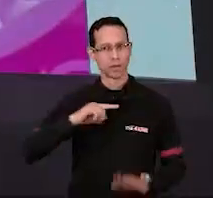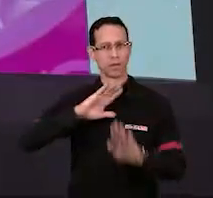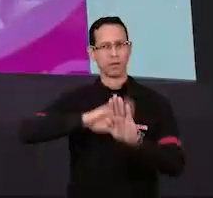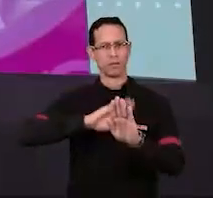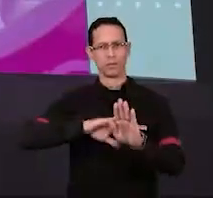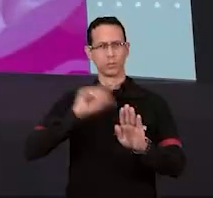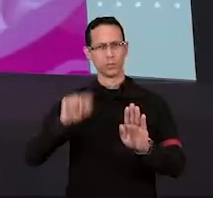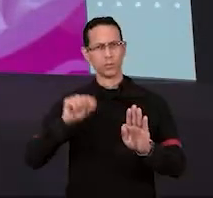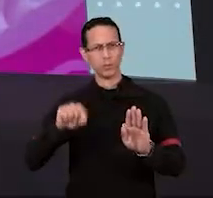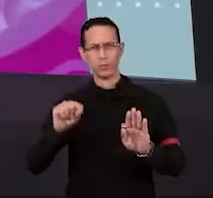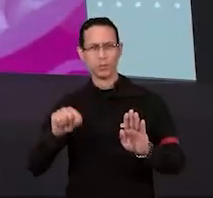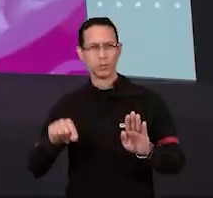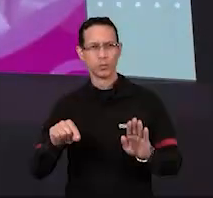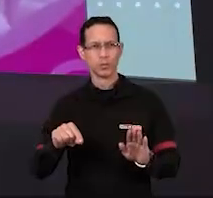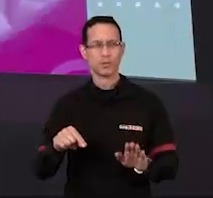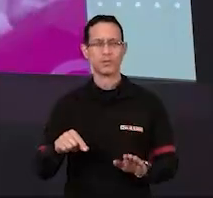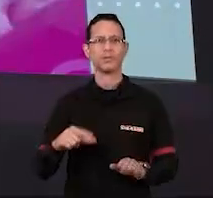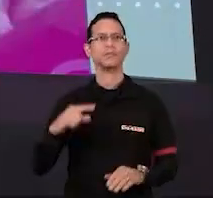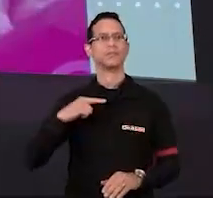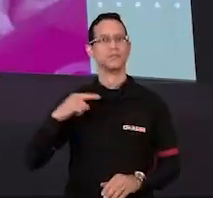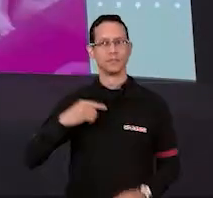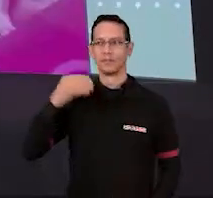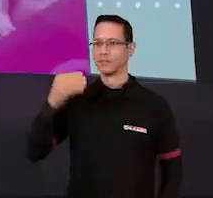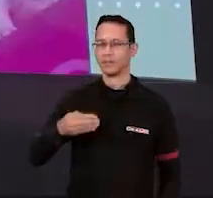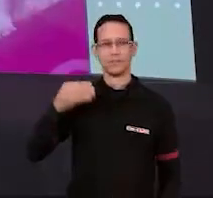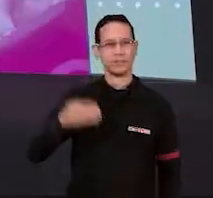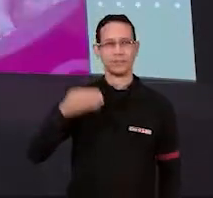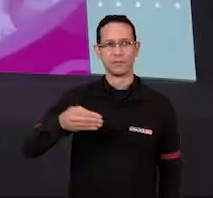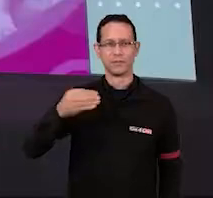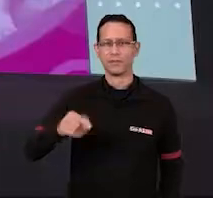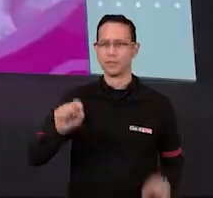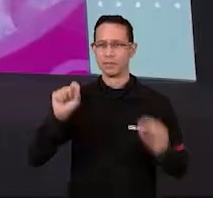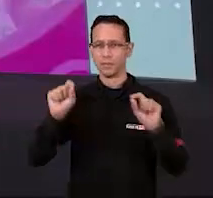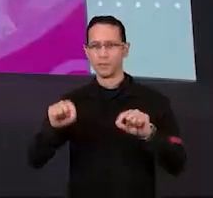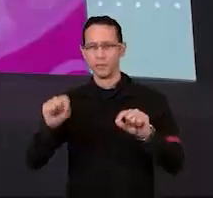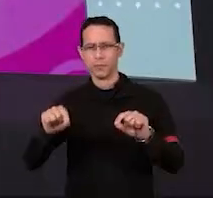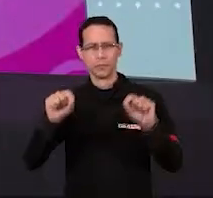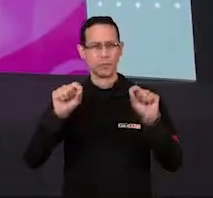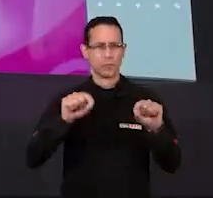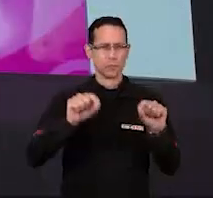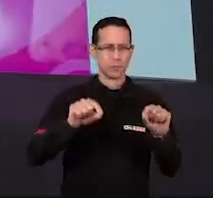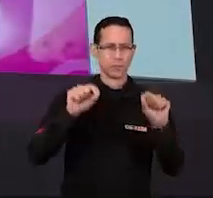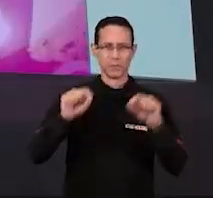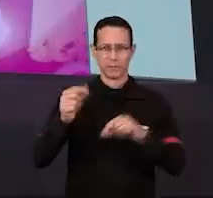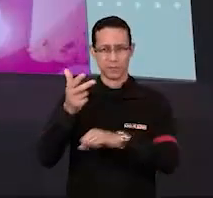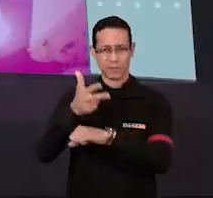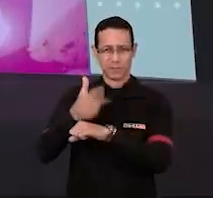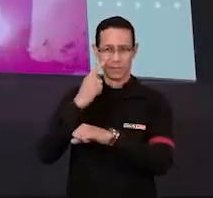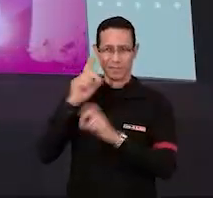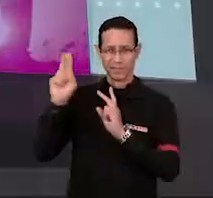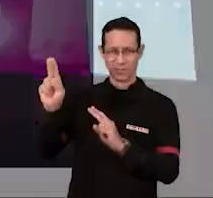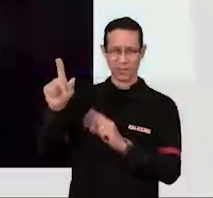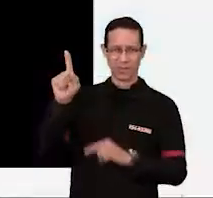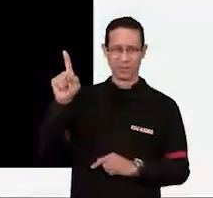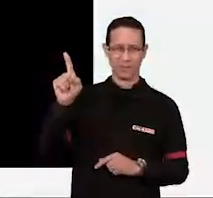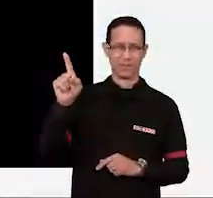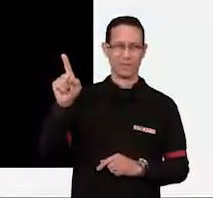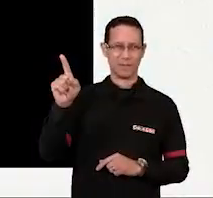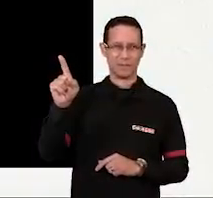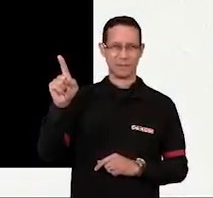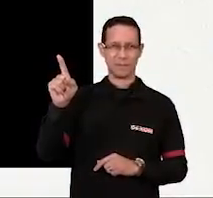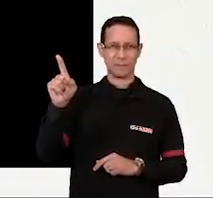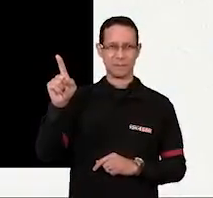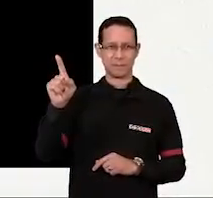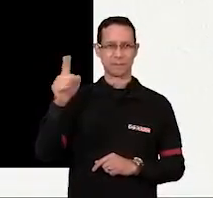que é aquilo? Então você passa o tempo todo se questionando, como nesse vídeo. E importante é que assim,